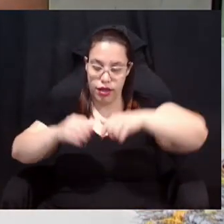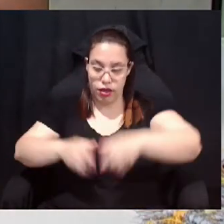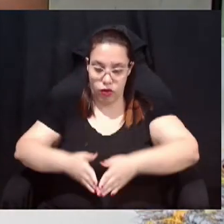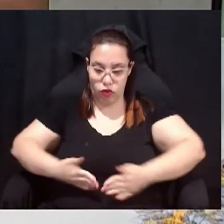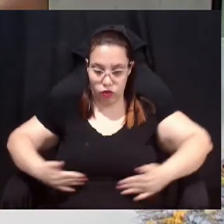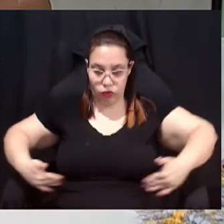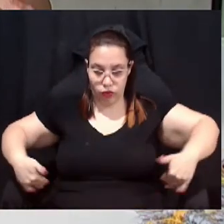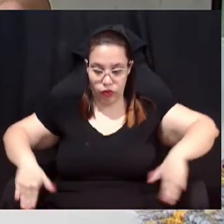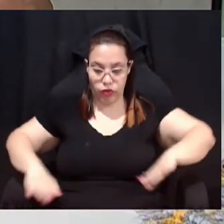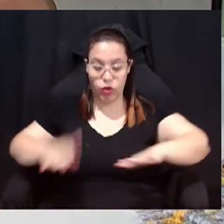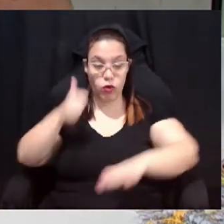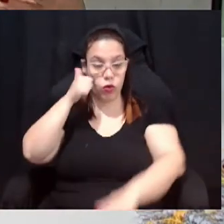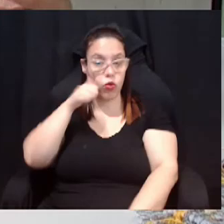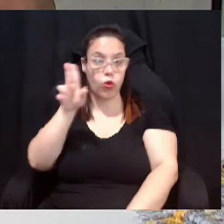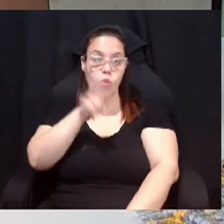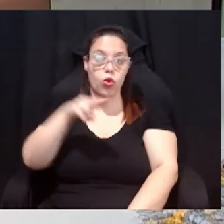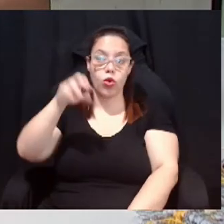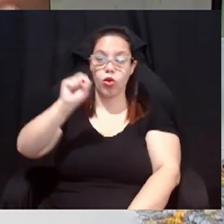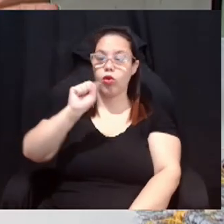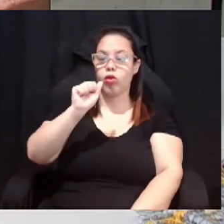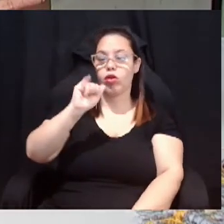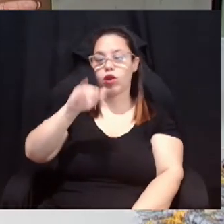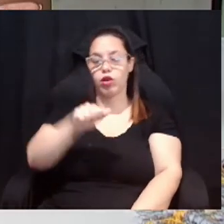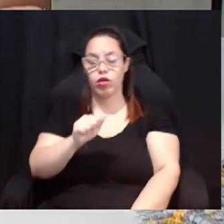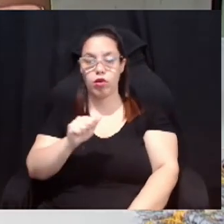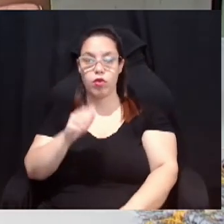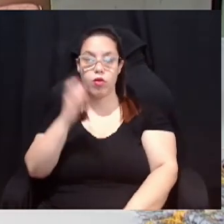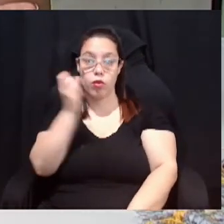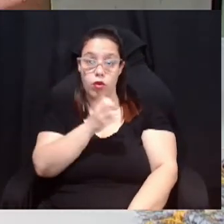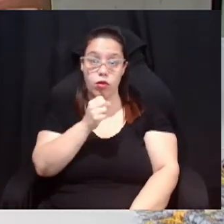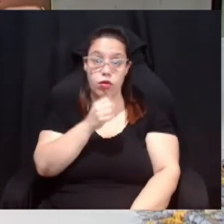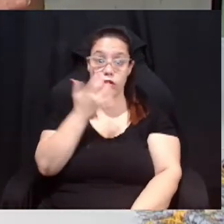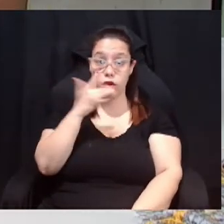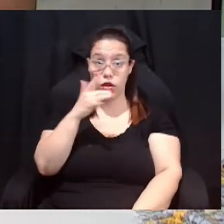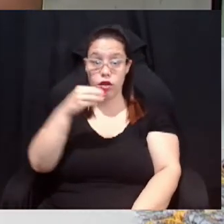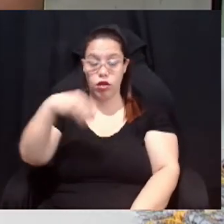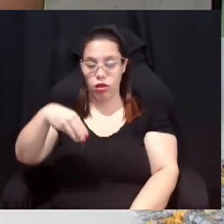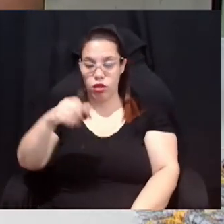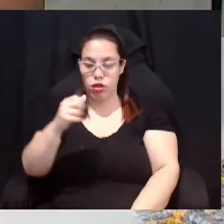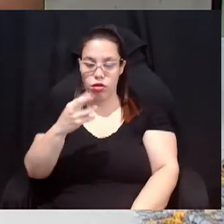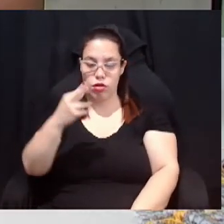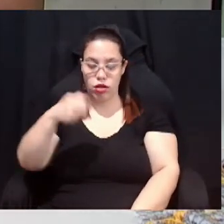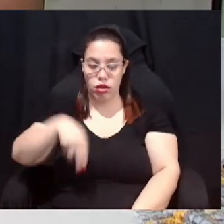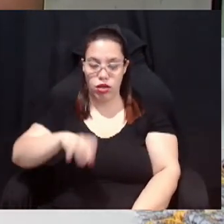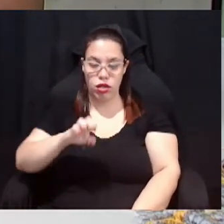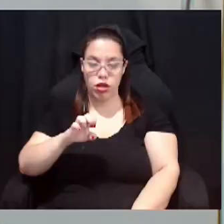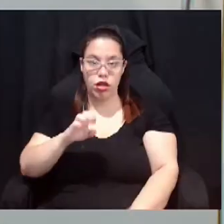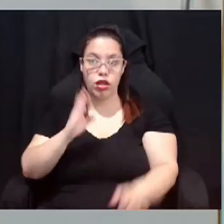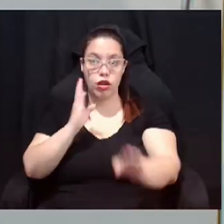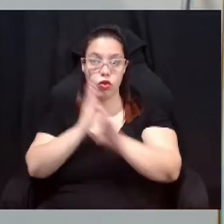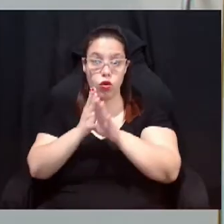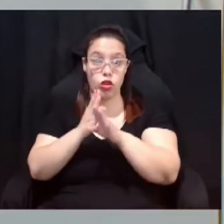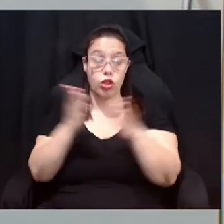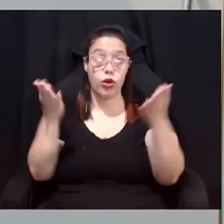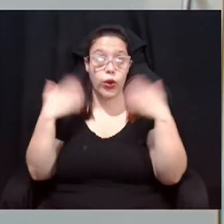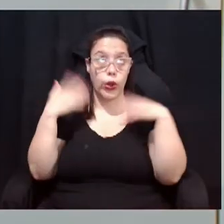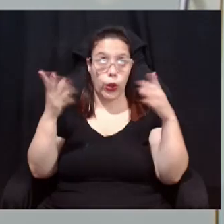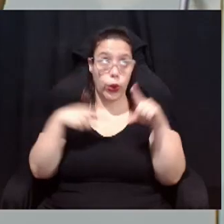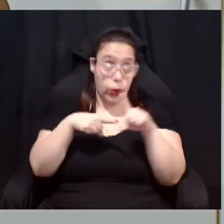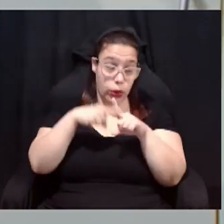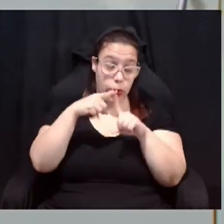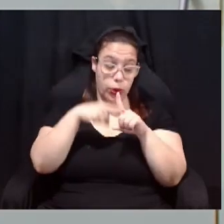mulheres usando peças douradas, brancas, em macramê. Em macramê. Olha quando que chega legal. o verão, aquelas saídas